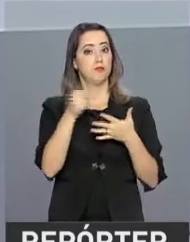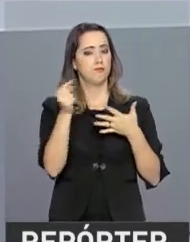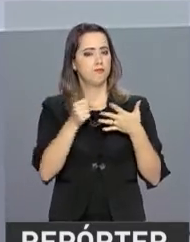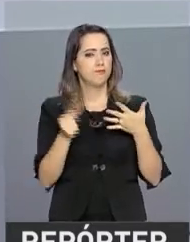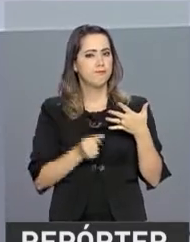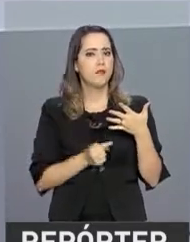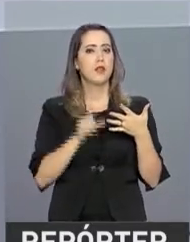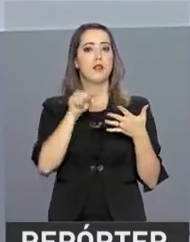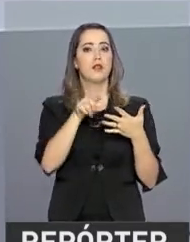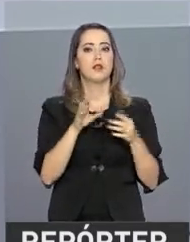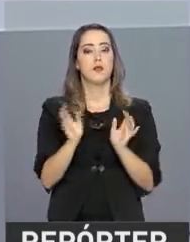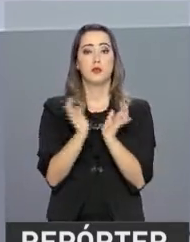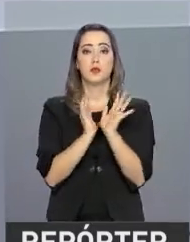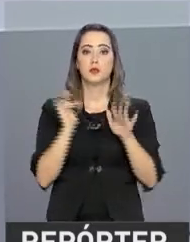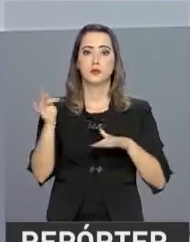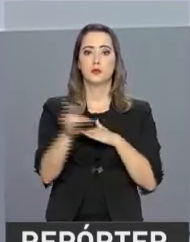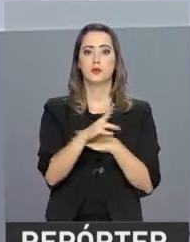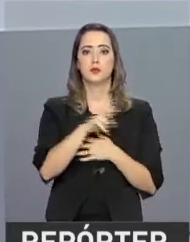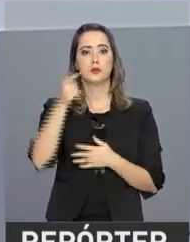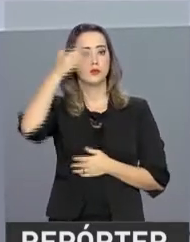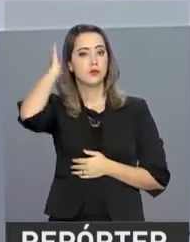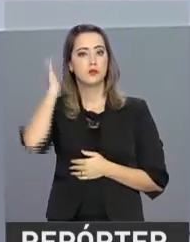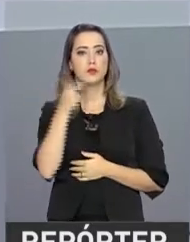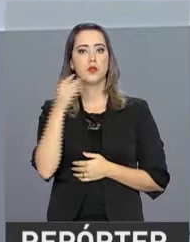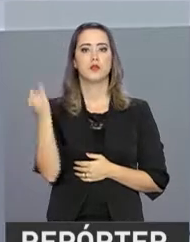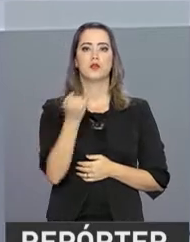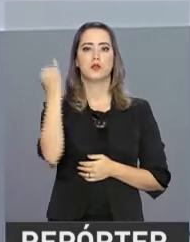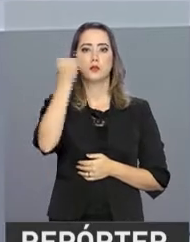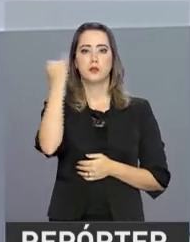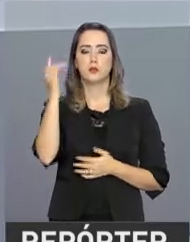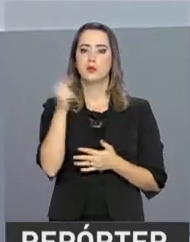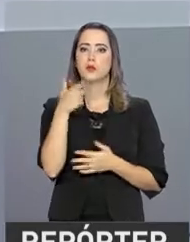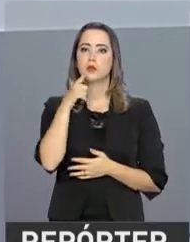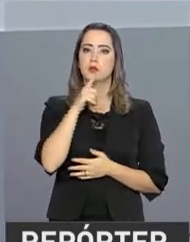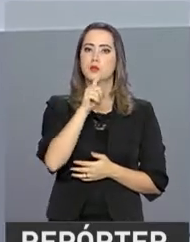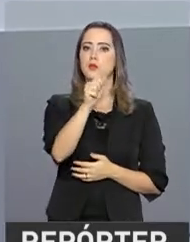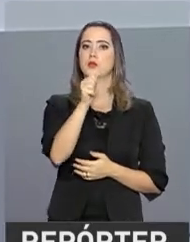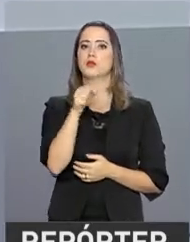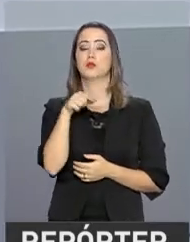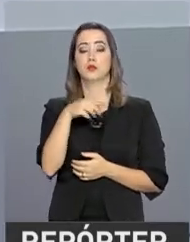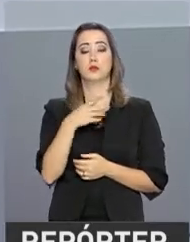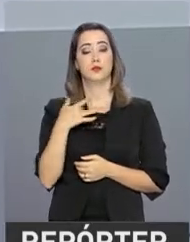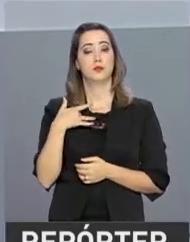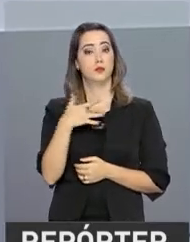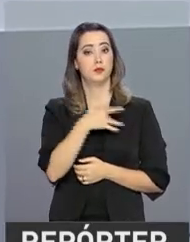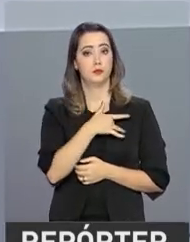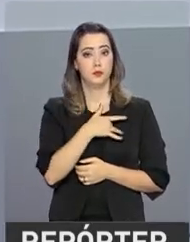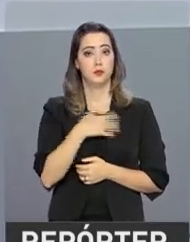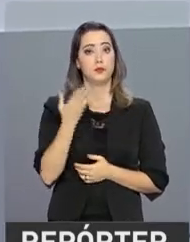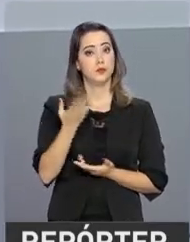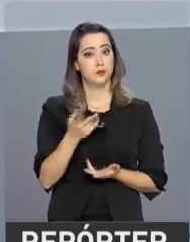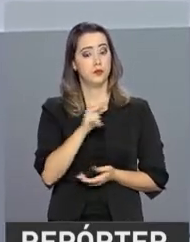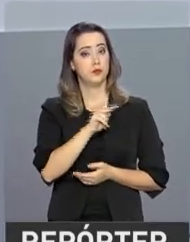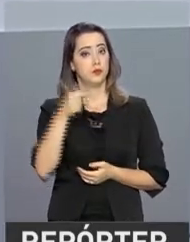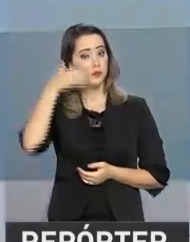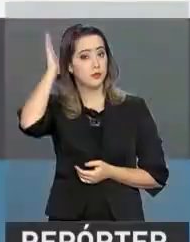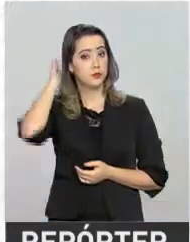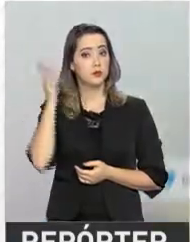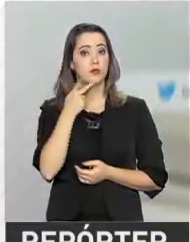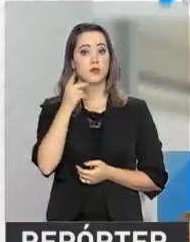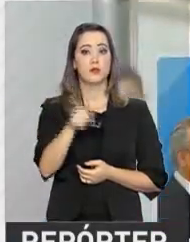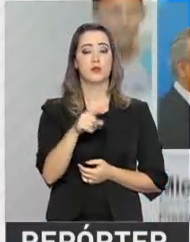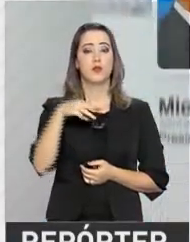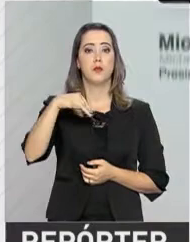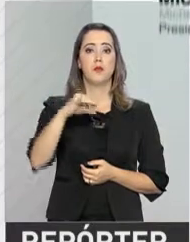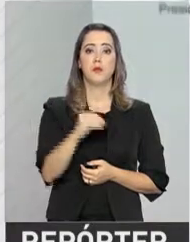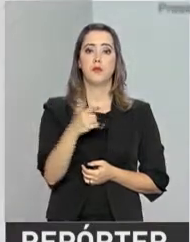áreas pelas redes sociais o presidente michel temer ressaltou alguns resultados alcançados na área de saúde temer lembrou que desde